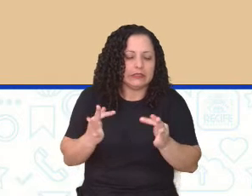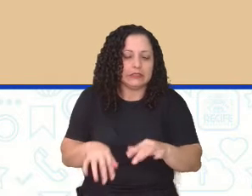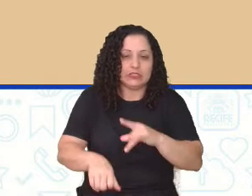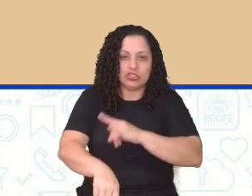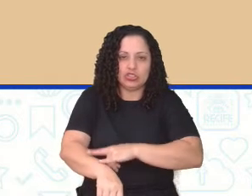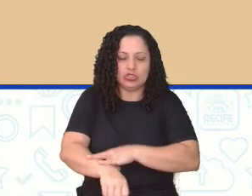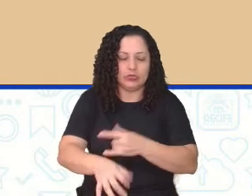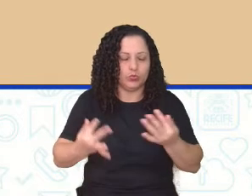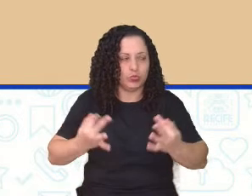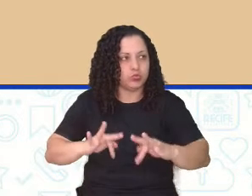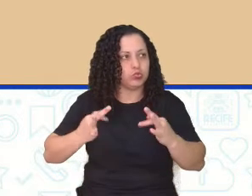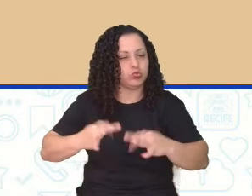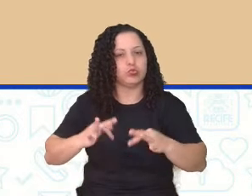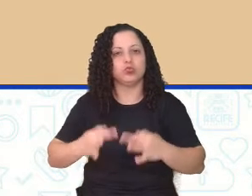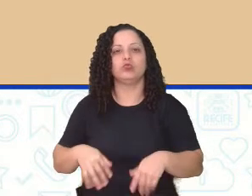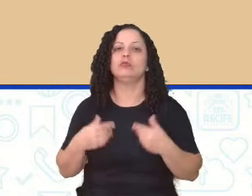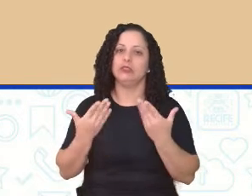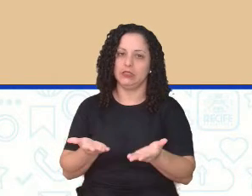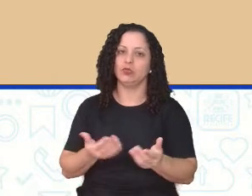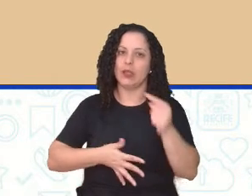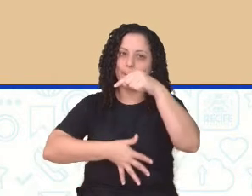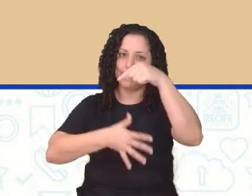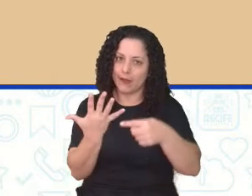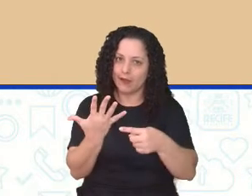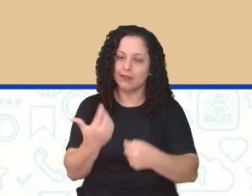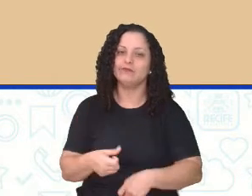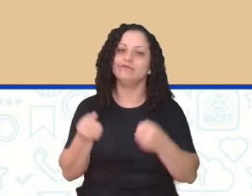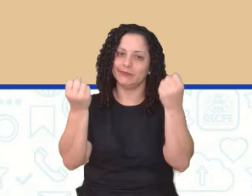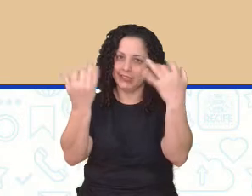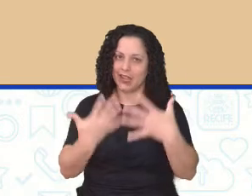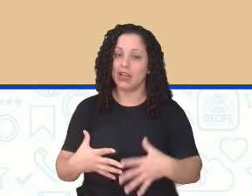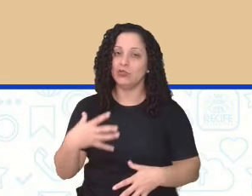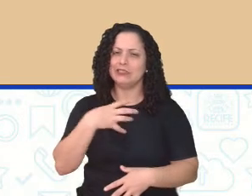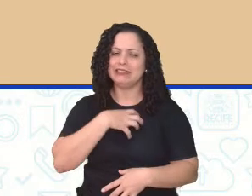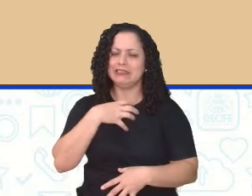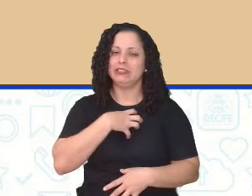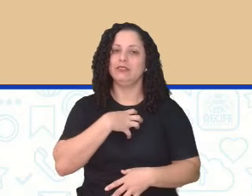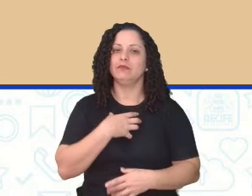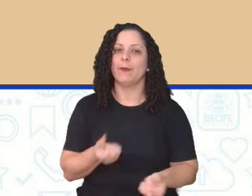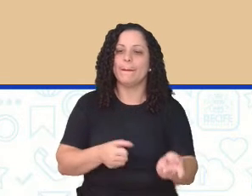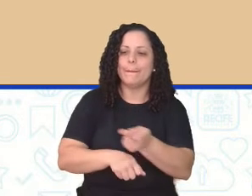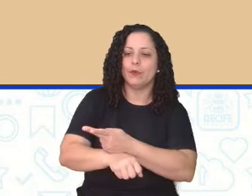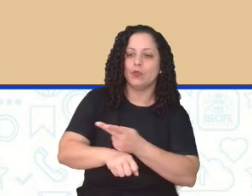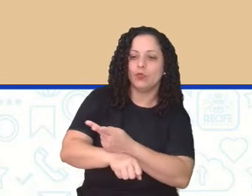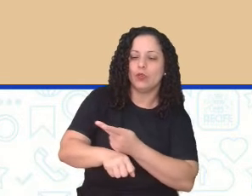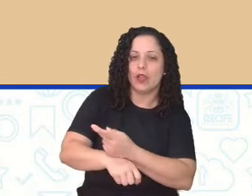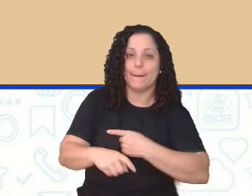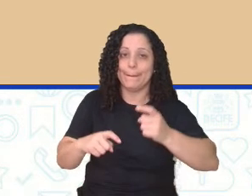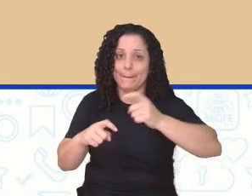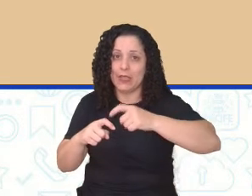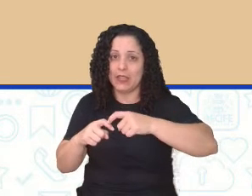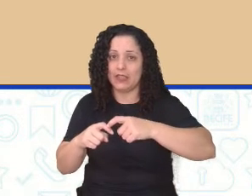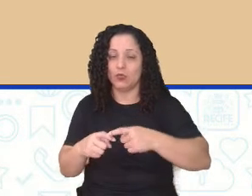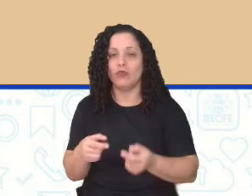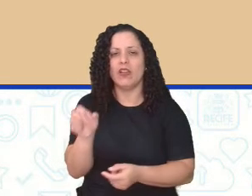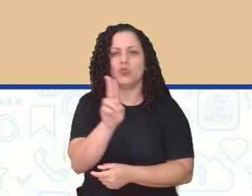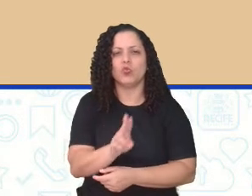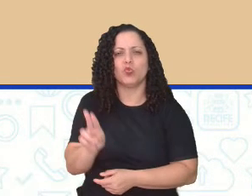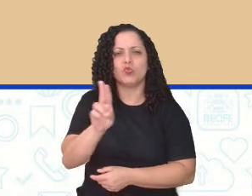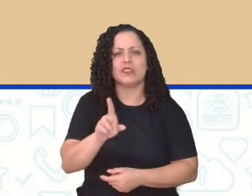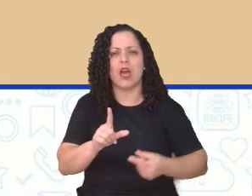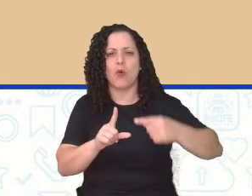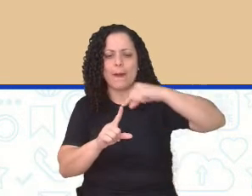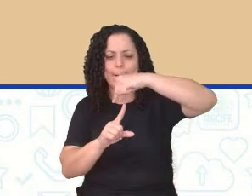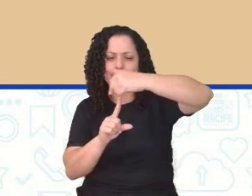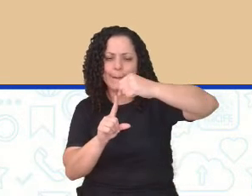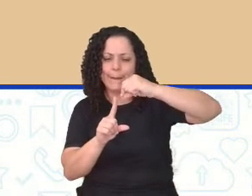principais sintomas. Então, nesses sintomas, procurar um médico, ele vai passar, às vezes, uma pomada, um antibiótico,